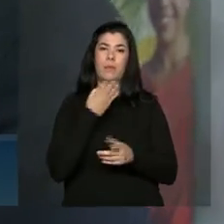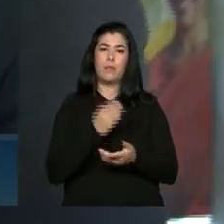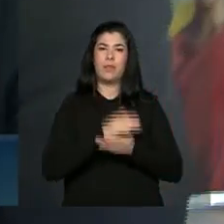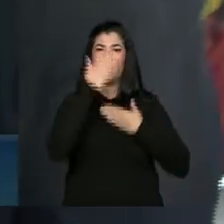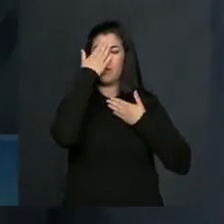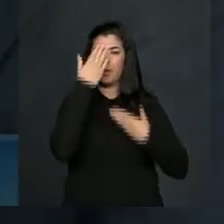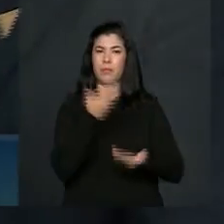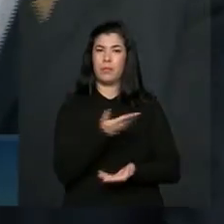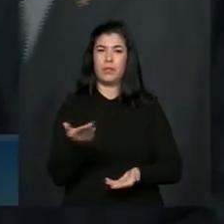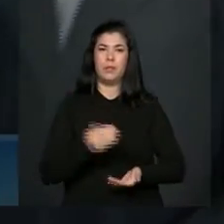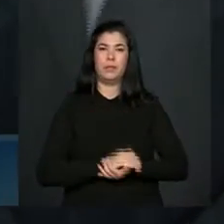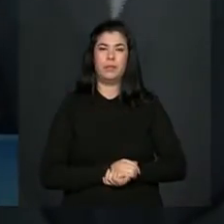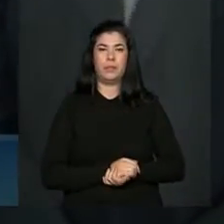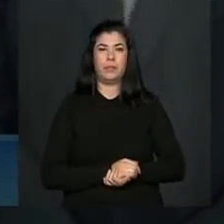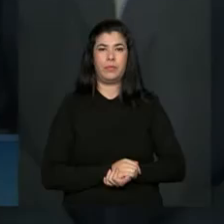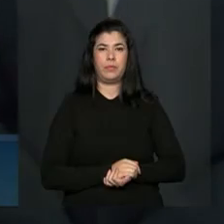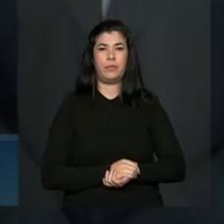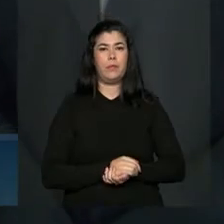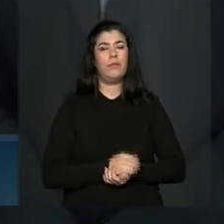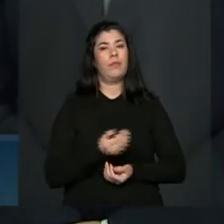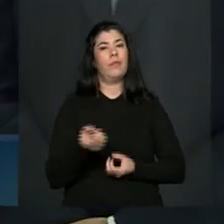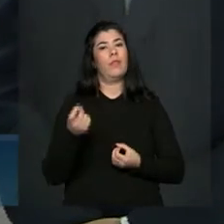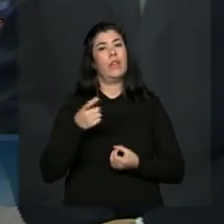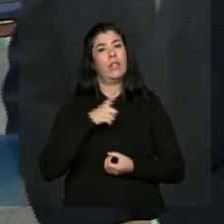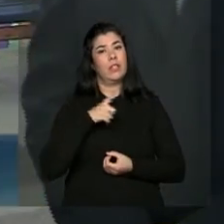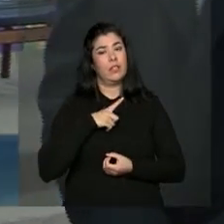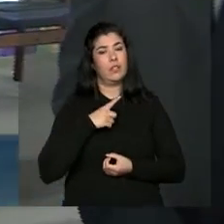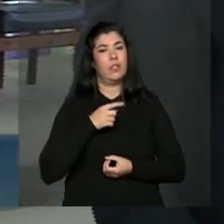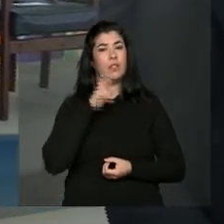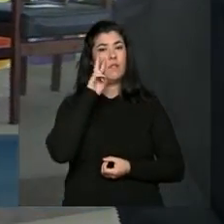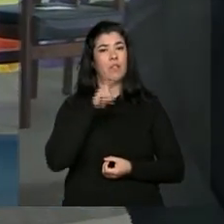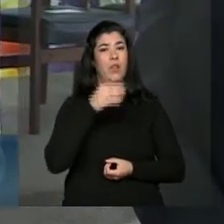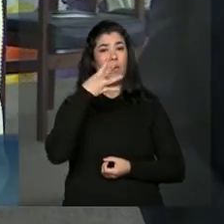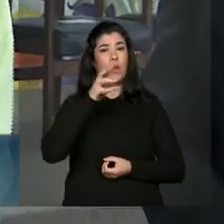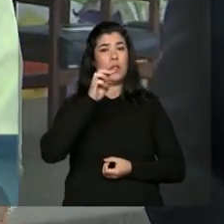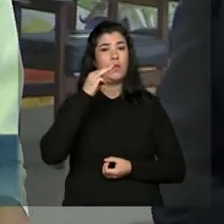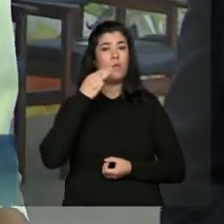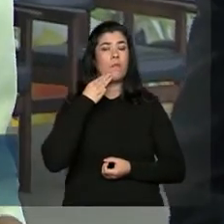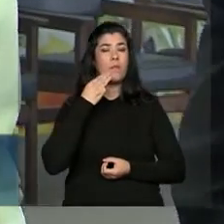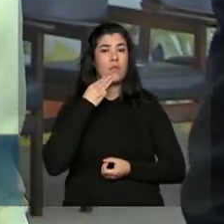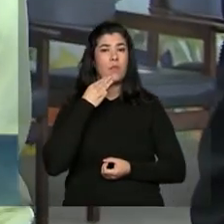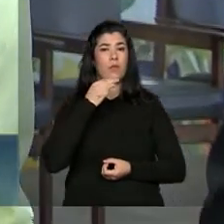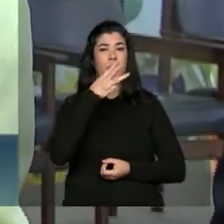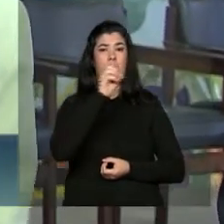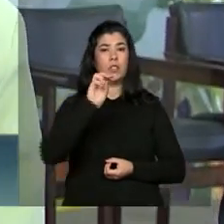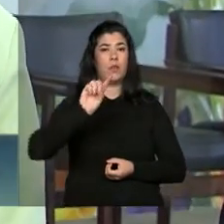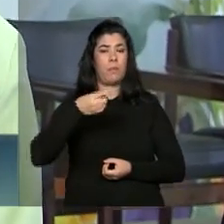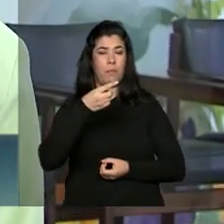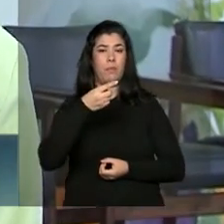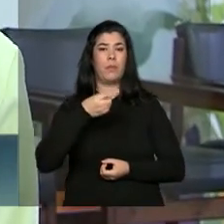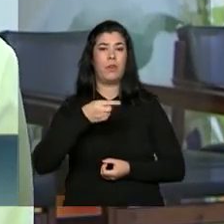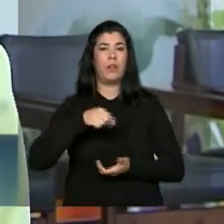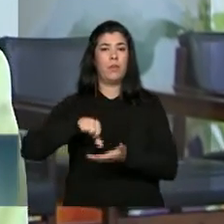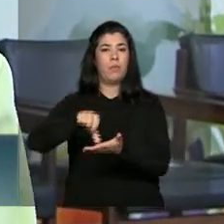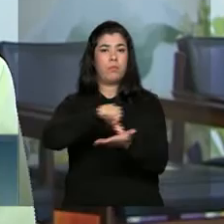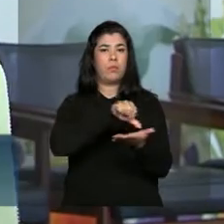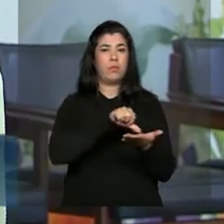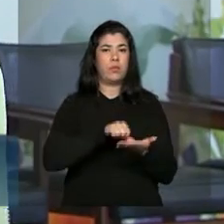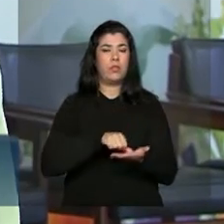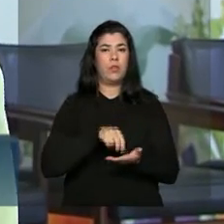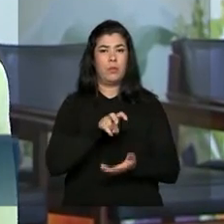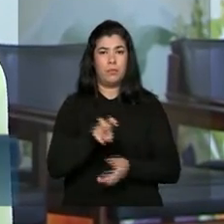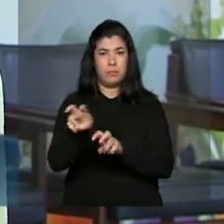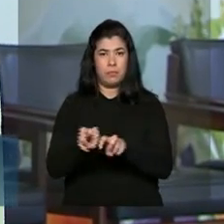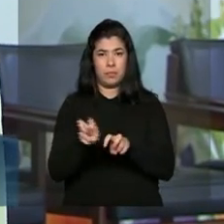pela entrevista. Bom, Daniele, são ao todo 4 milhões e 300 mil estabelecimentos da agricultura familiar